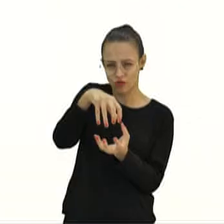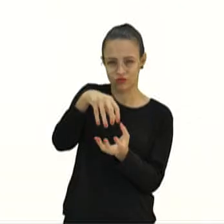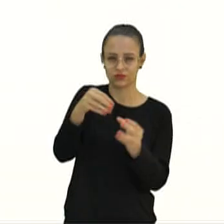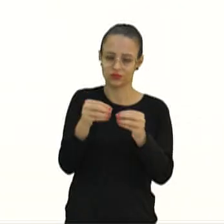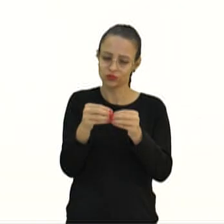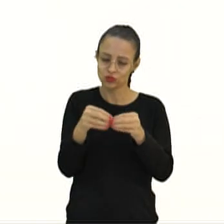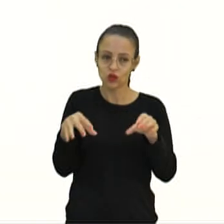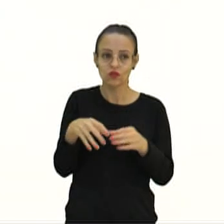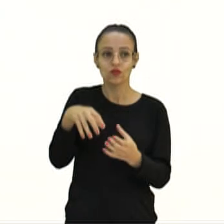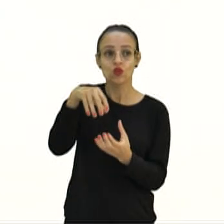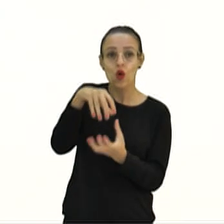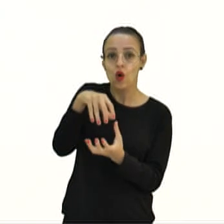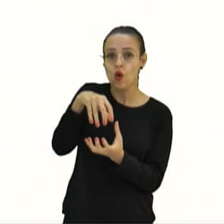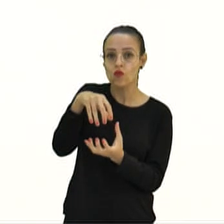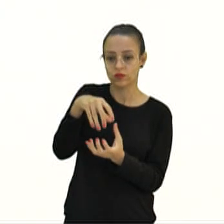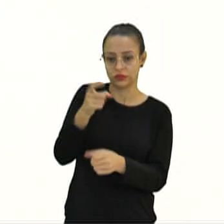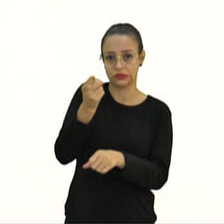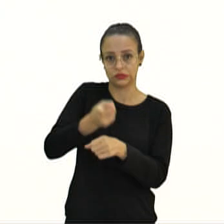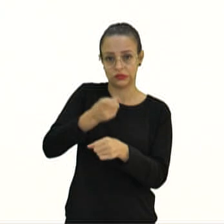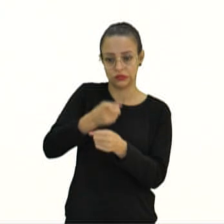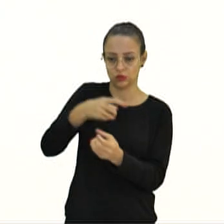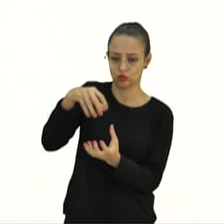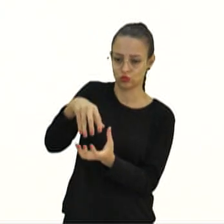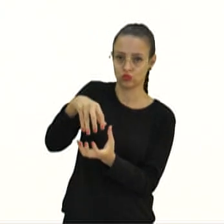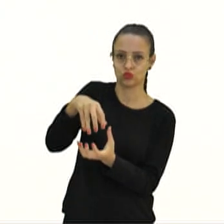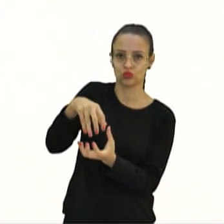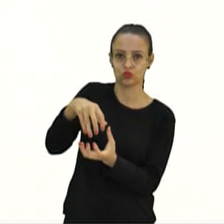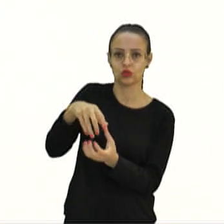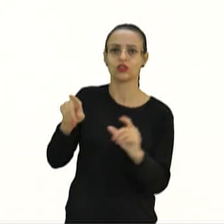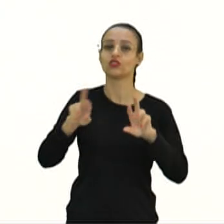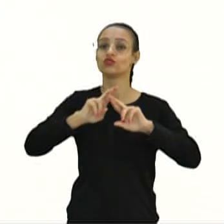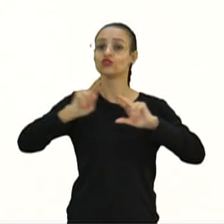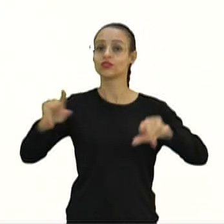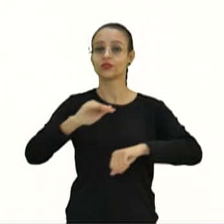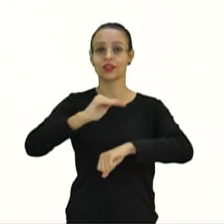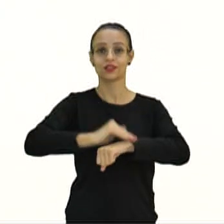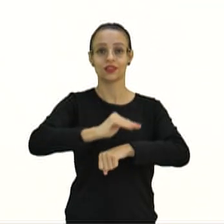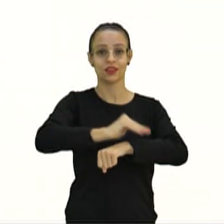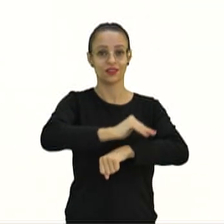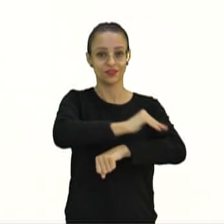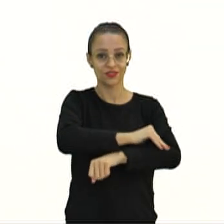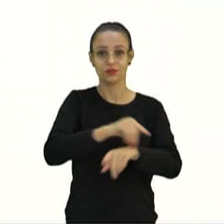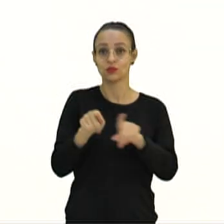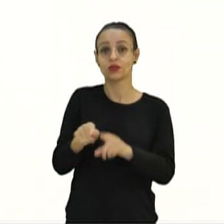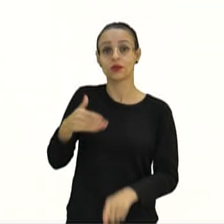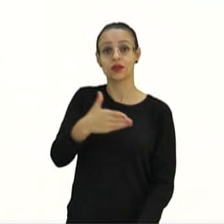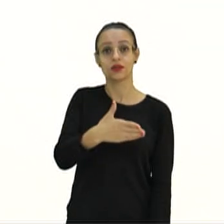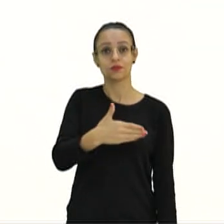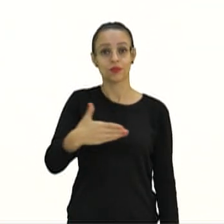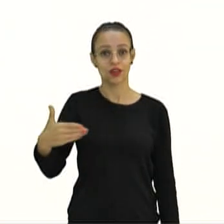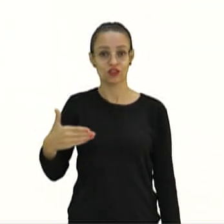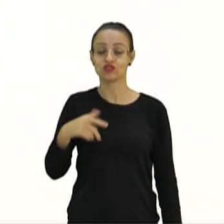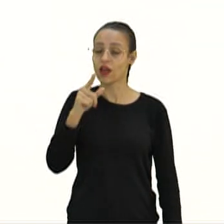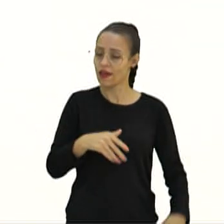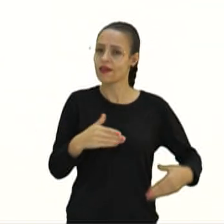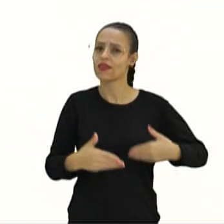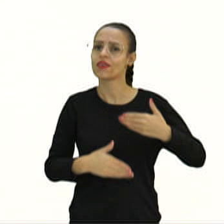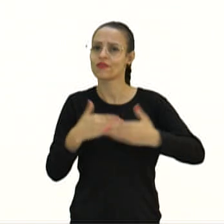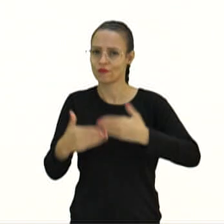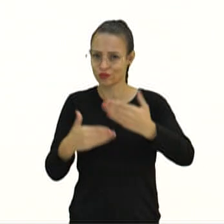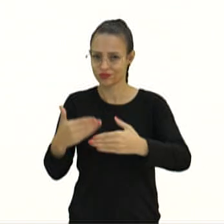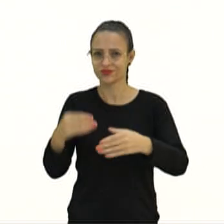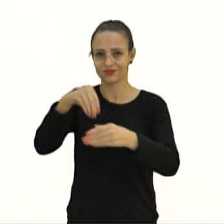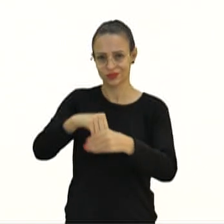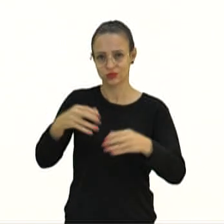ovos com uma casca rígida, diferente dos anfíbios e dos peixes. Olha só, é uma evolução dentro do